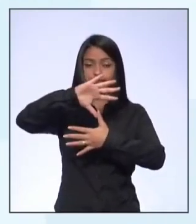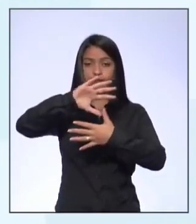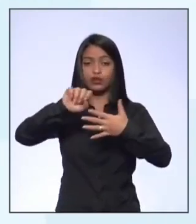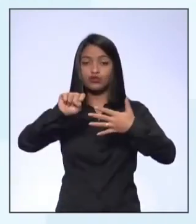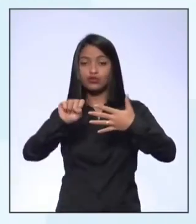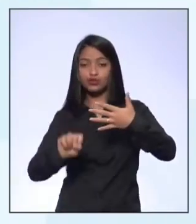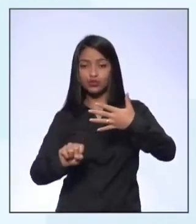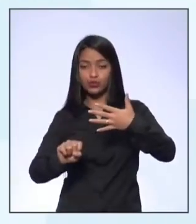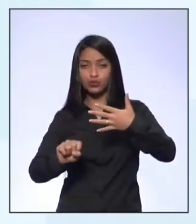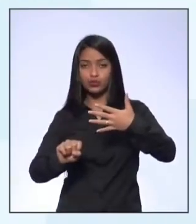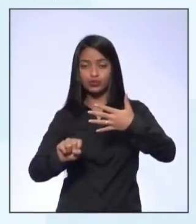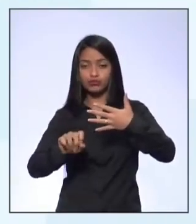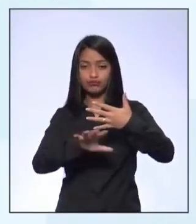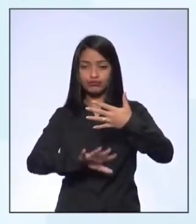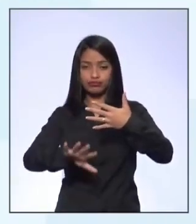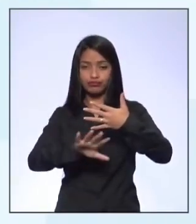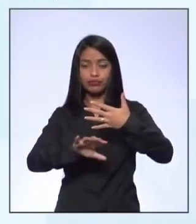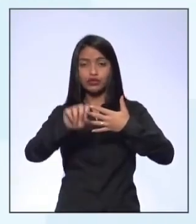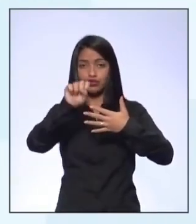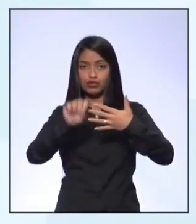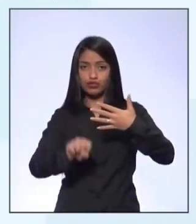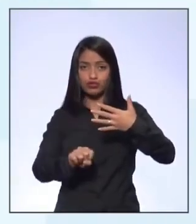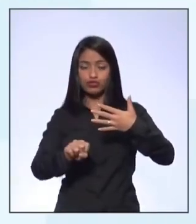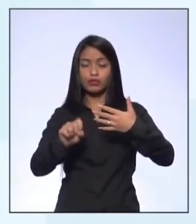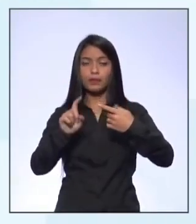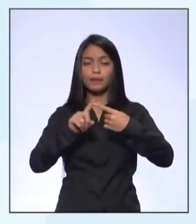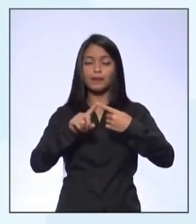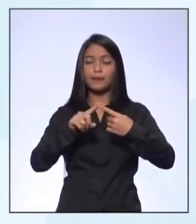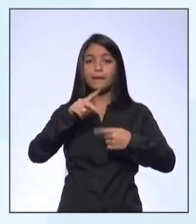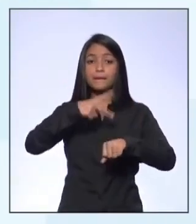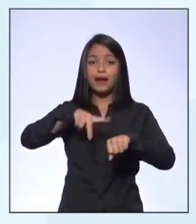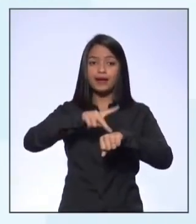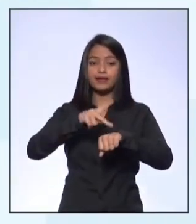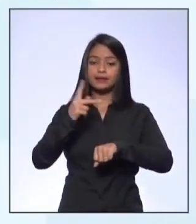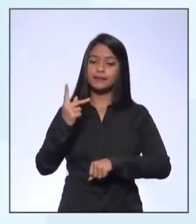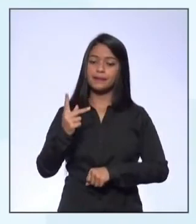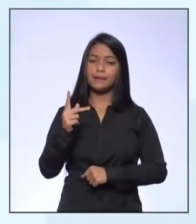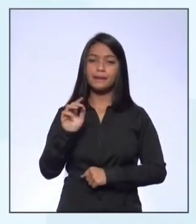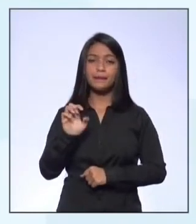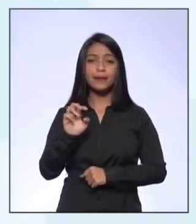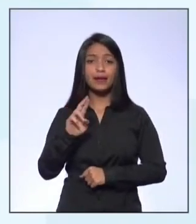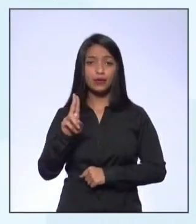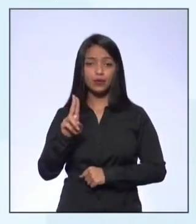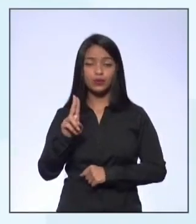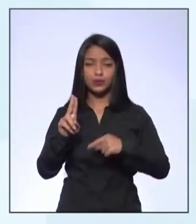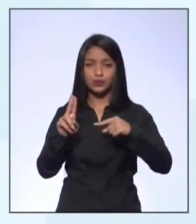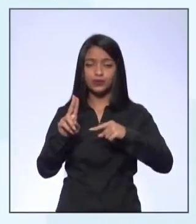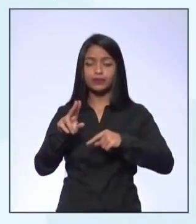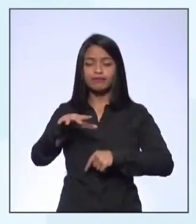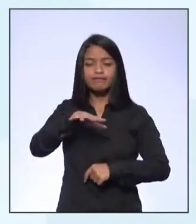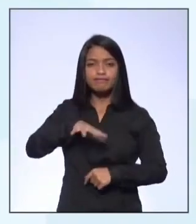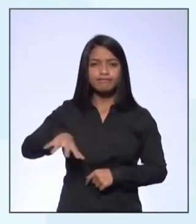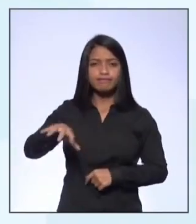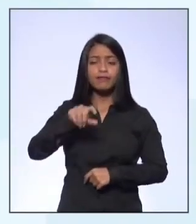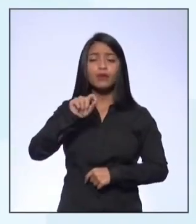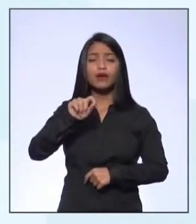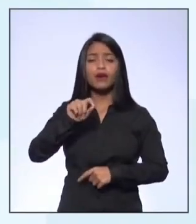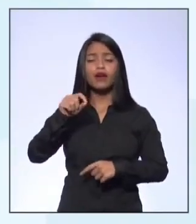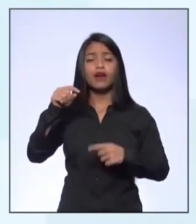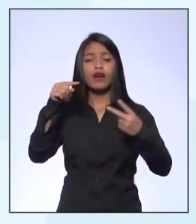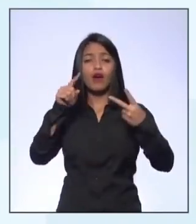né, a parte do Peru, o vice-reino do Peru, foi justamente aí nessa região que o